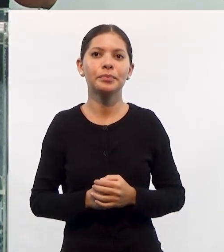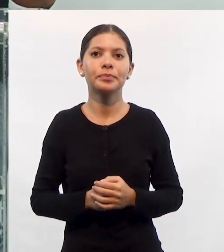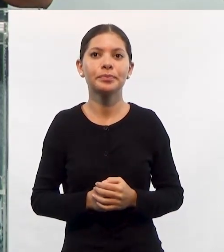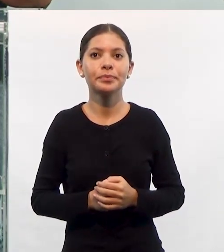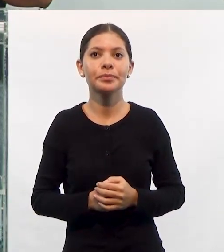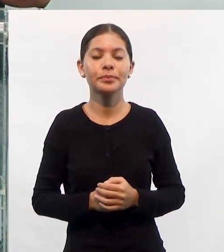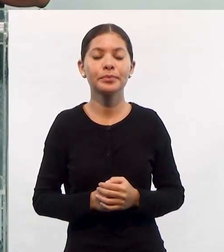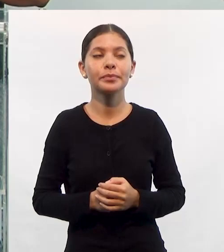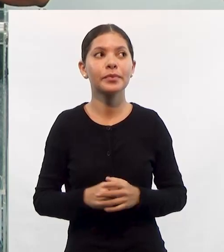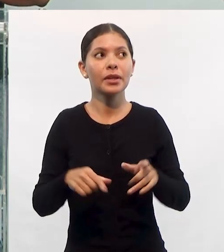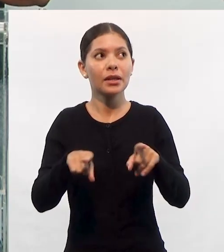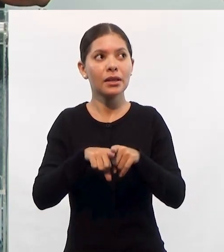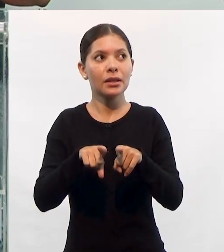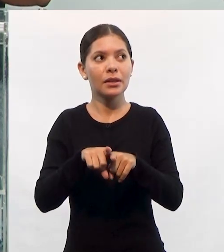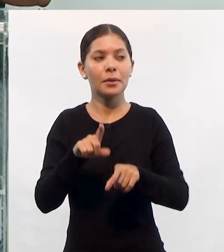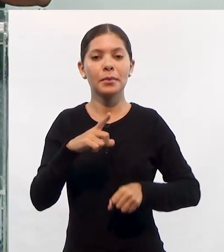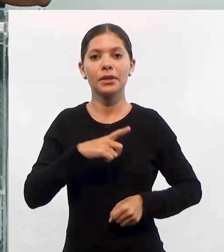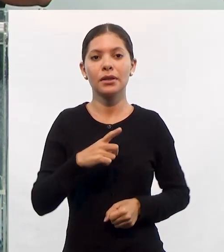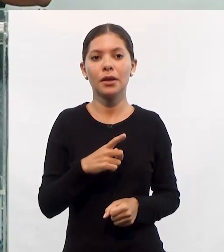Nós podemos ter